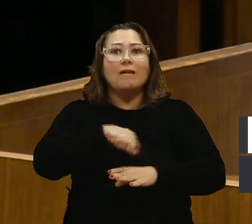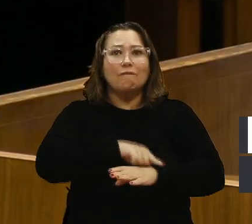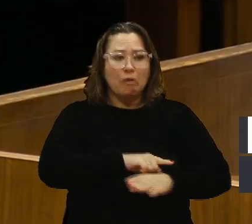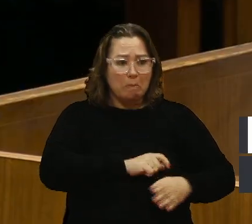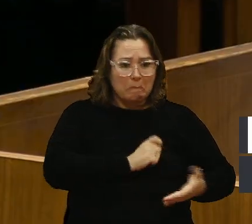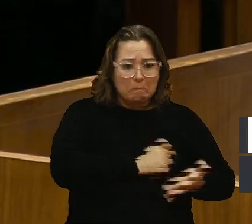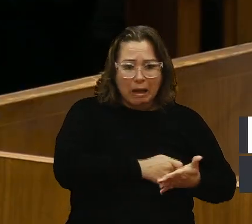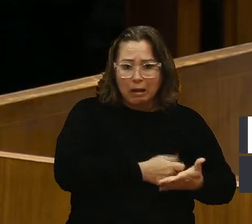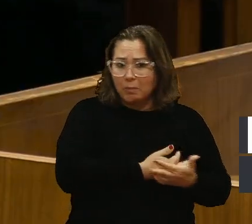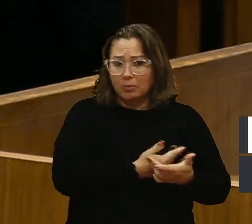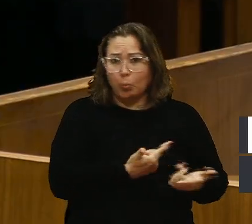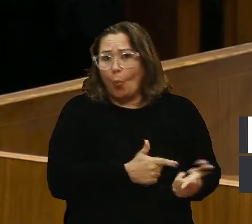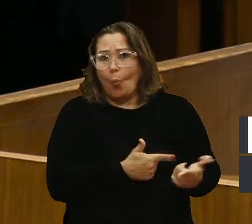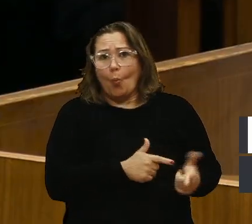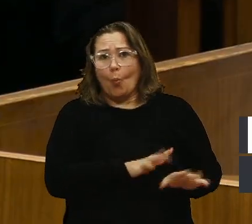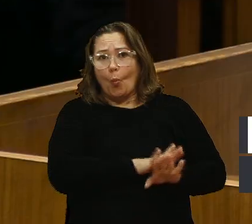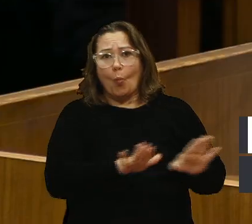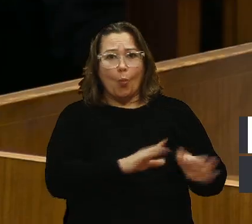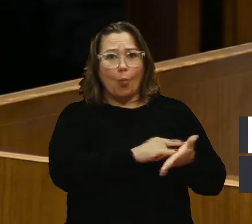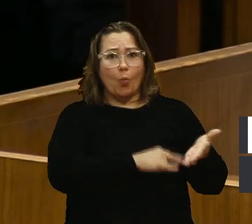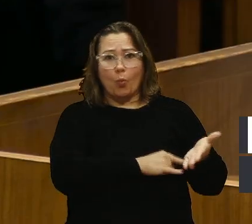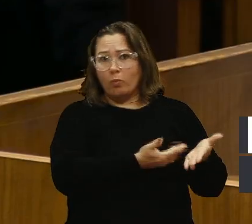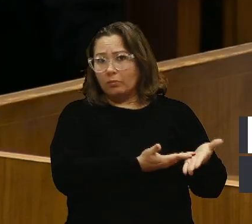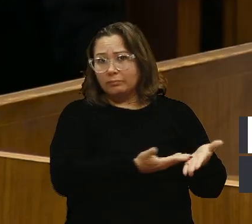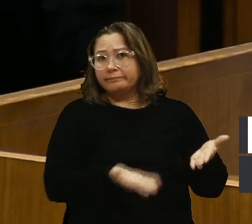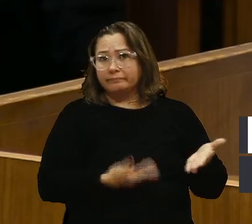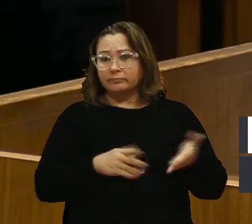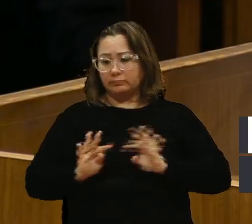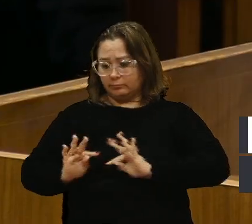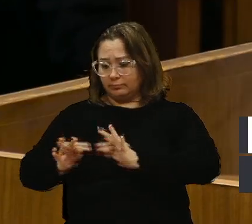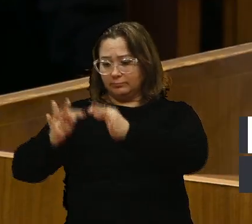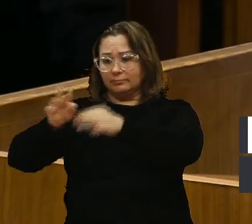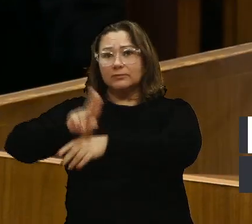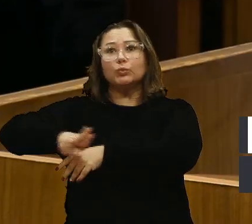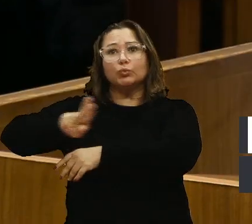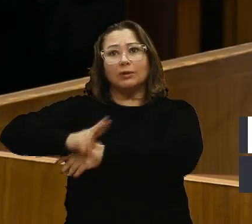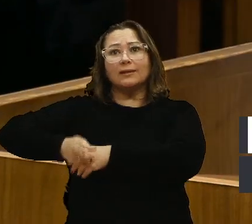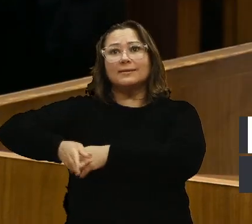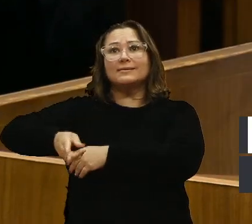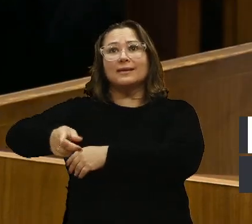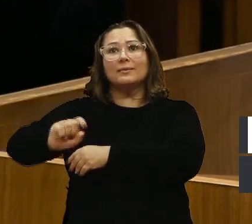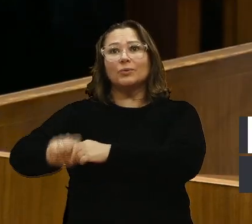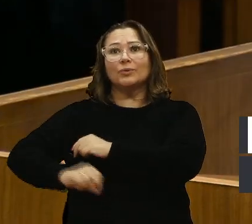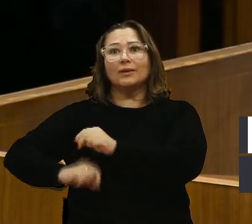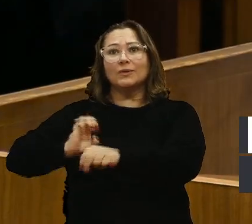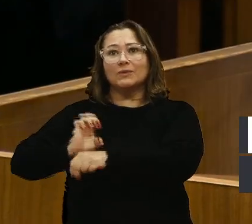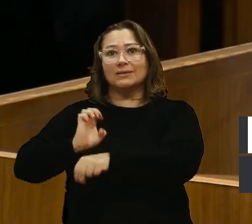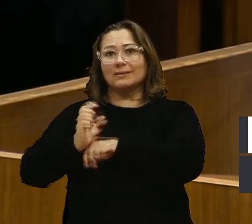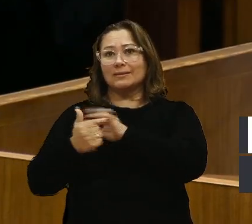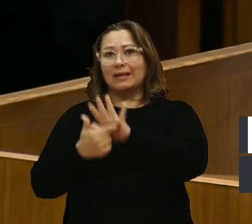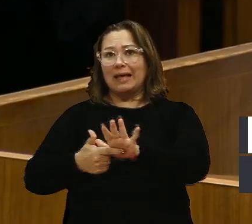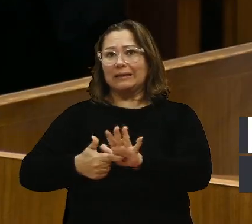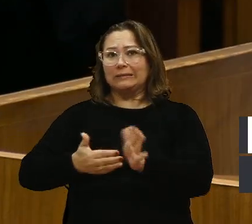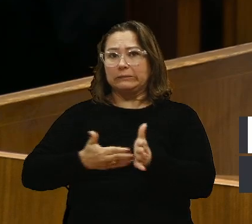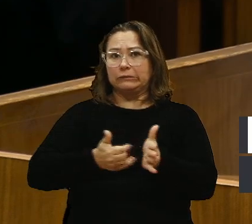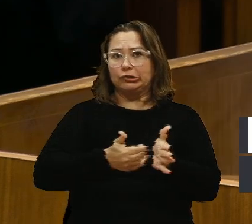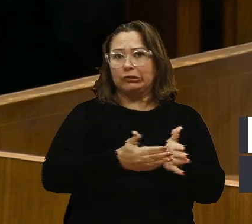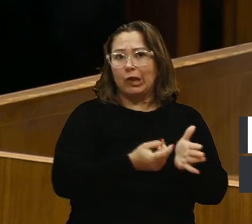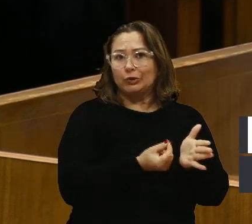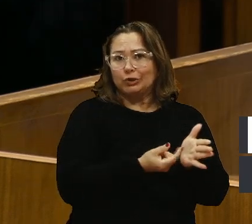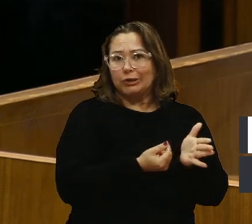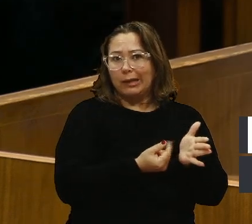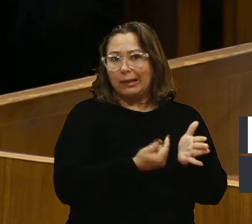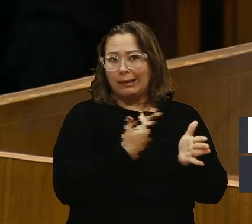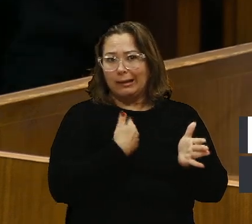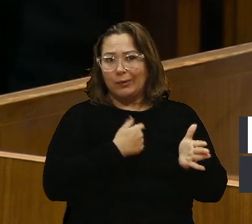não existe, uma coisa que não precisa mais. A tecnologia, ela é usada sempre para o Estado, né, meter a mão no nosso bolso, tirar dinheiro